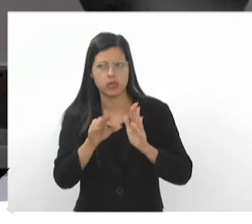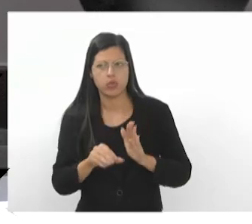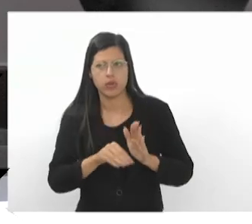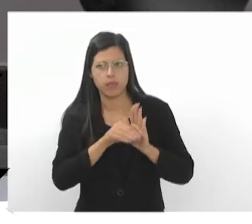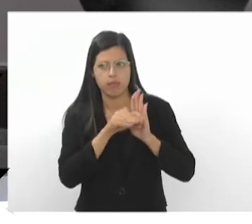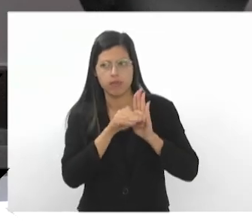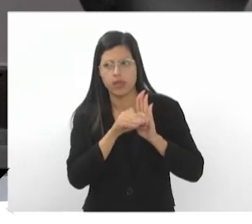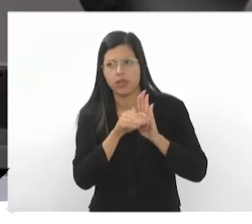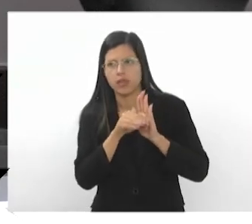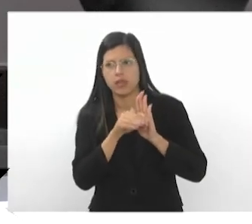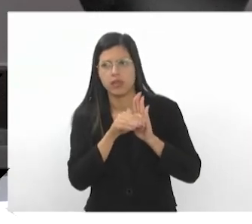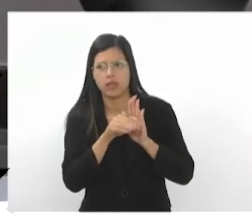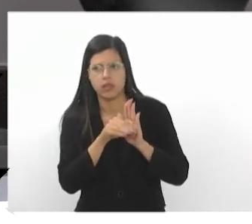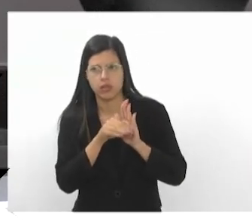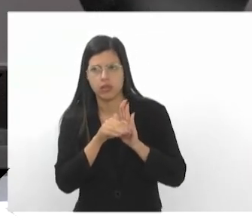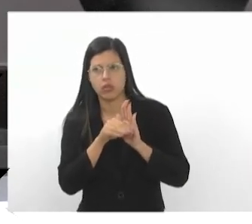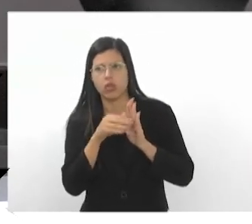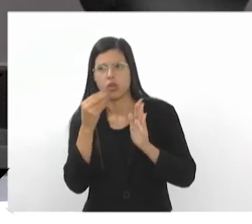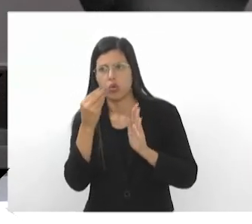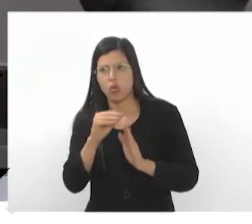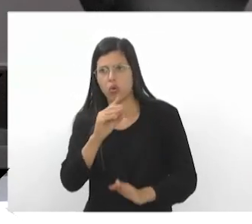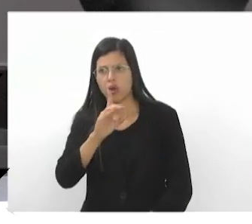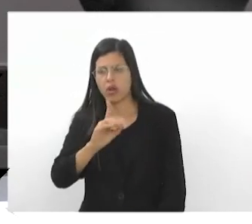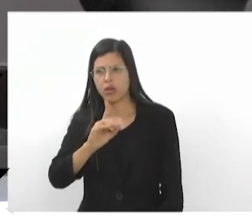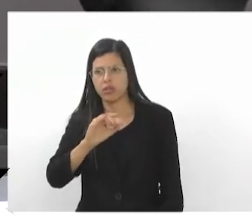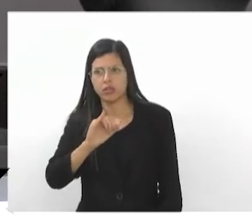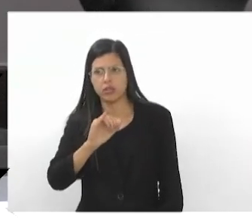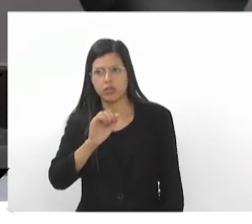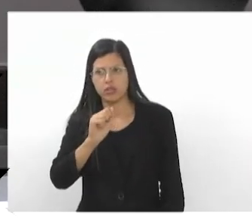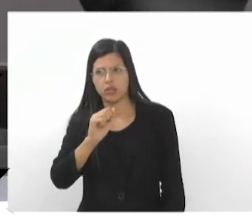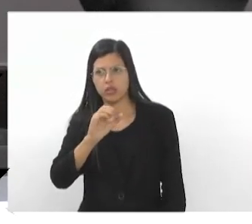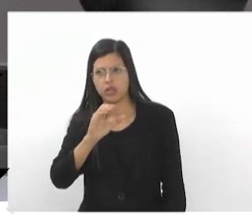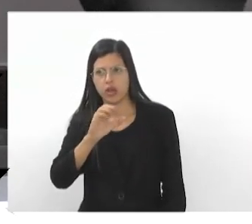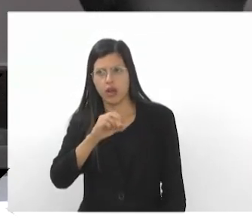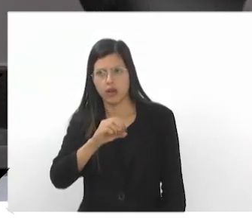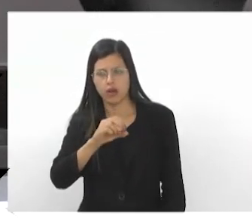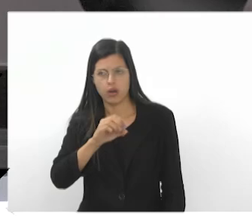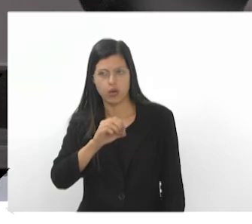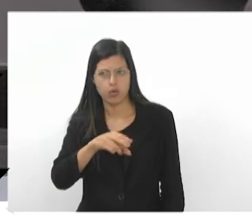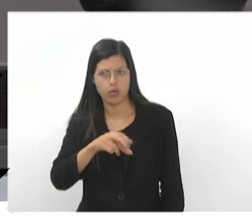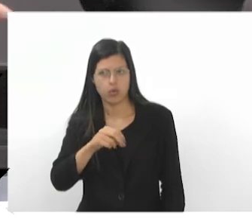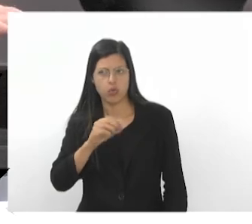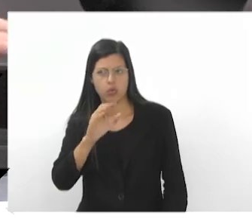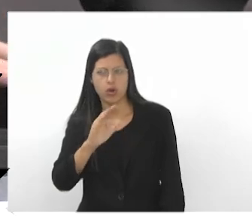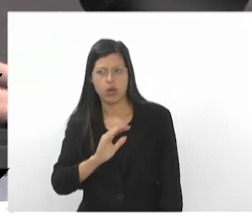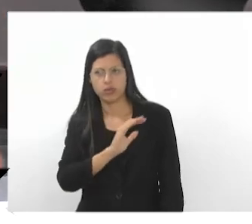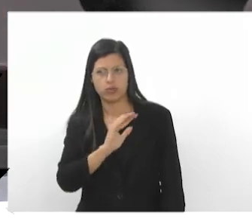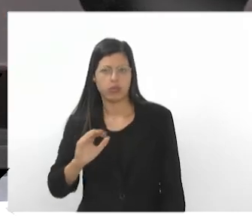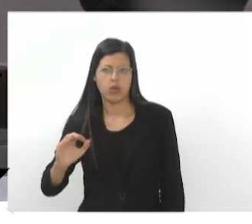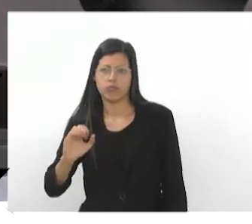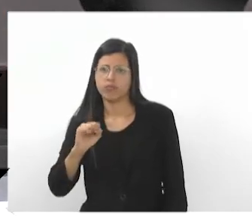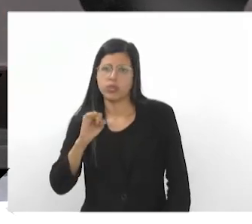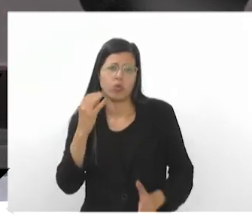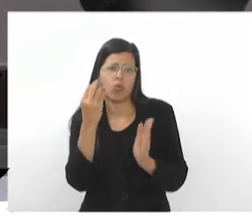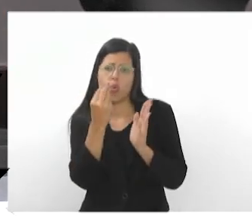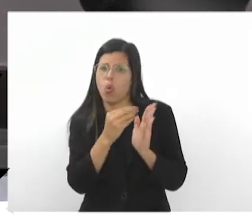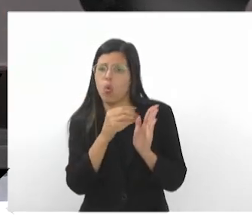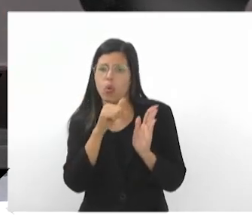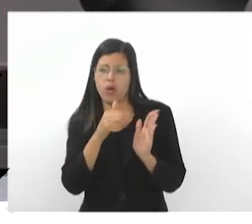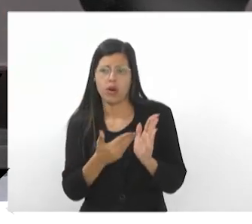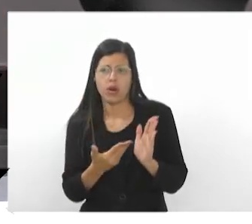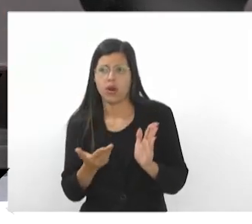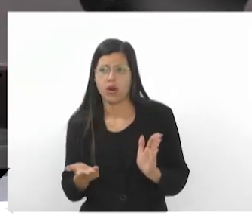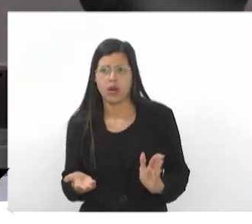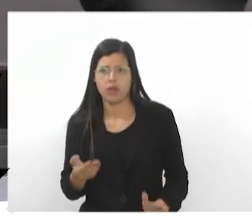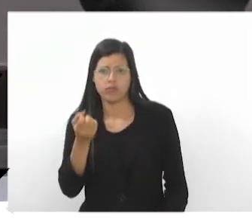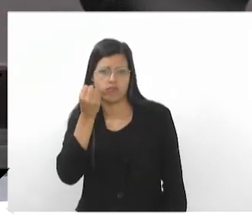emenda, diácono católico, eu acato. Mas se eu não disser, a emenda dele não está, do Malafaia não está